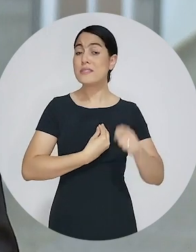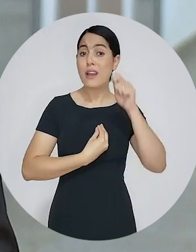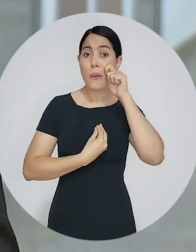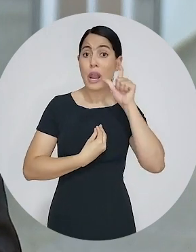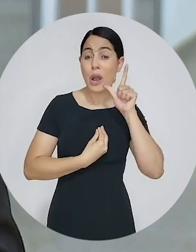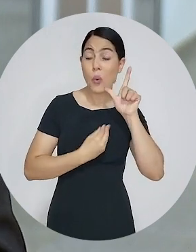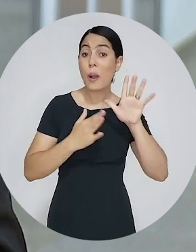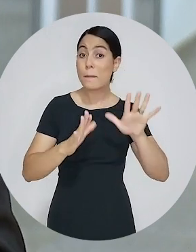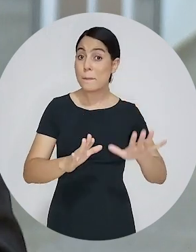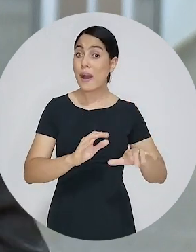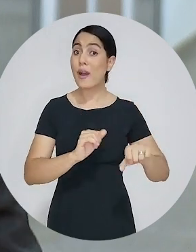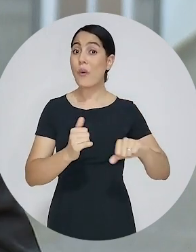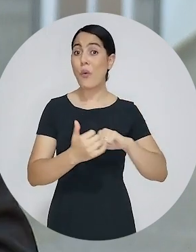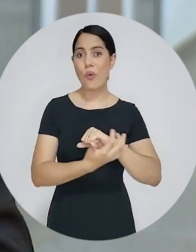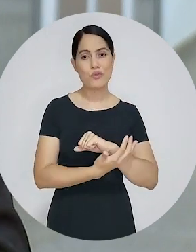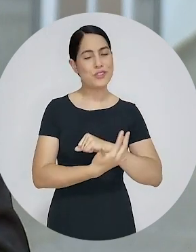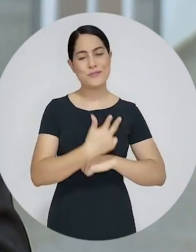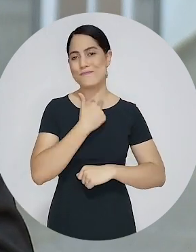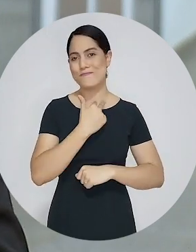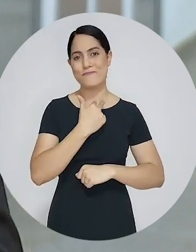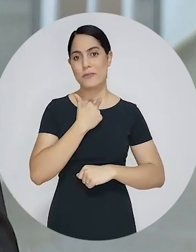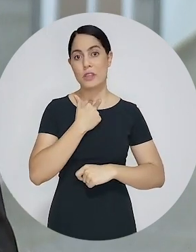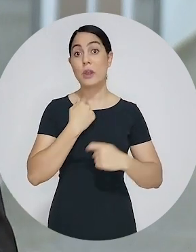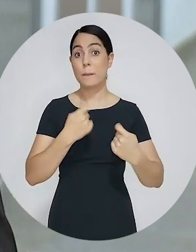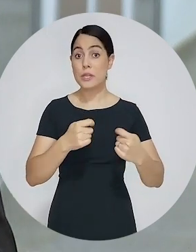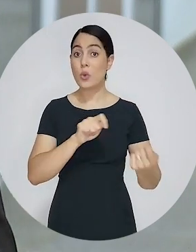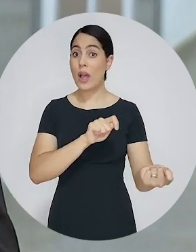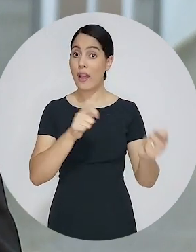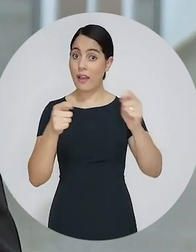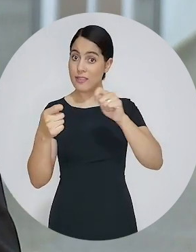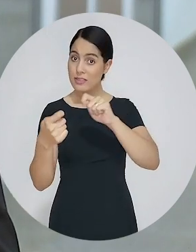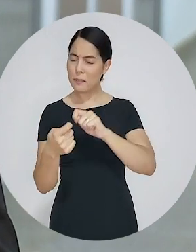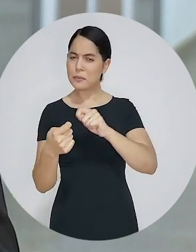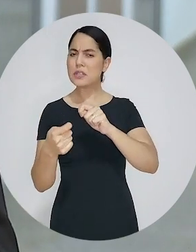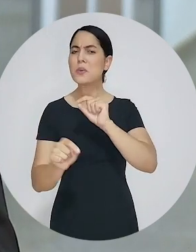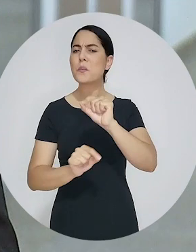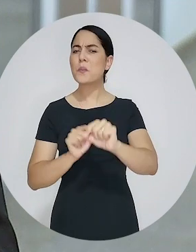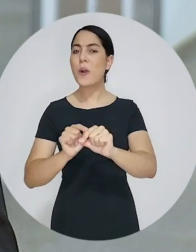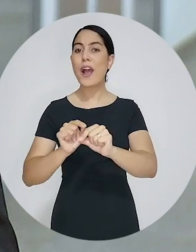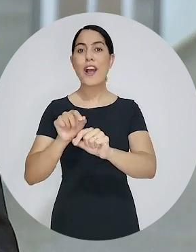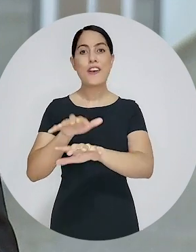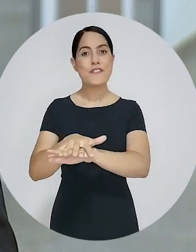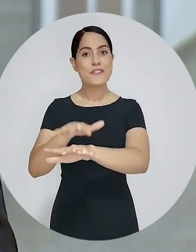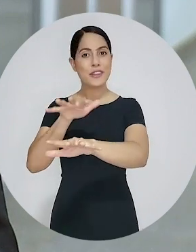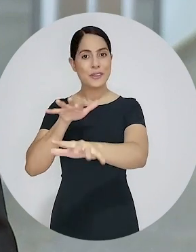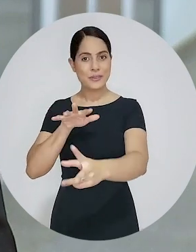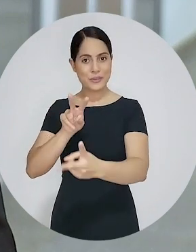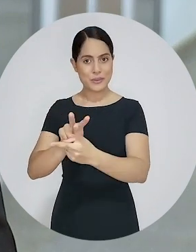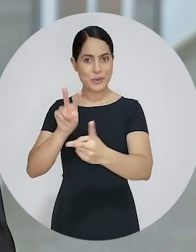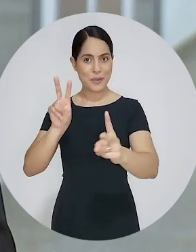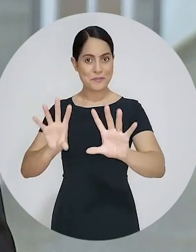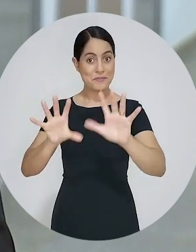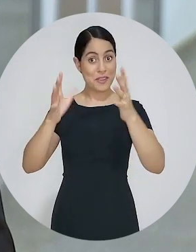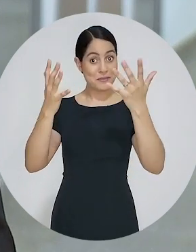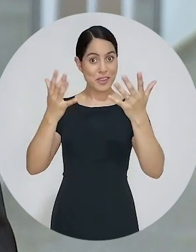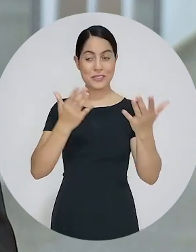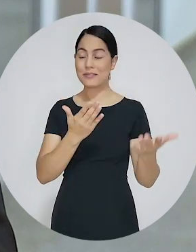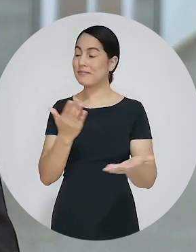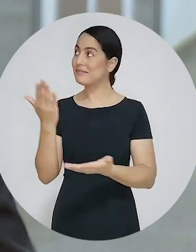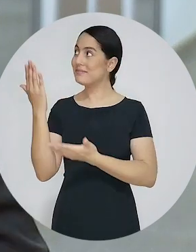em Alagoas, mas em razão da pandemia da Covid-19, precisou ser adaptado para o formato